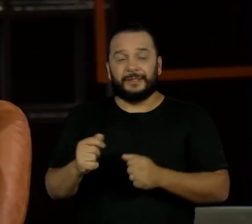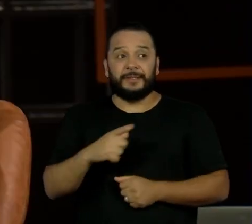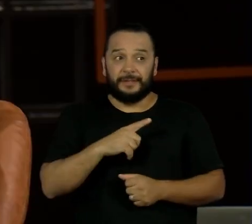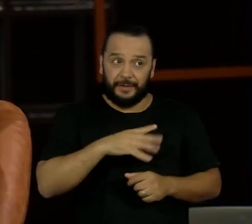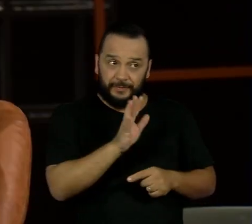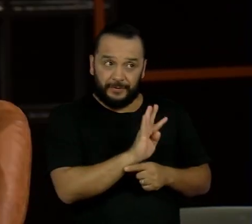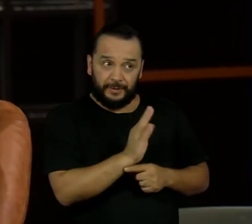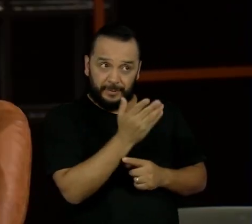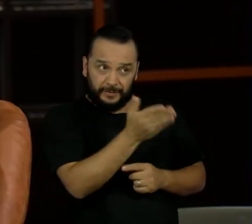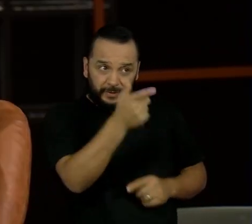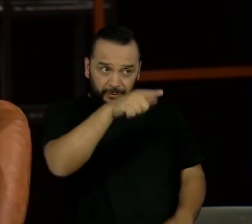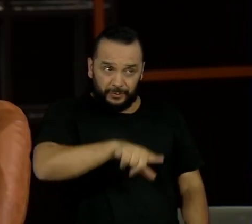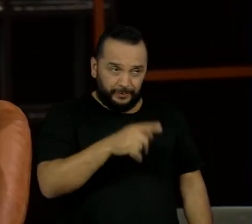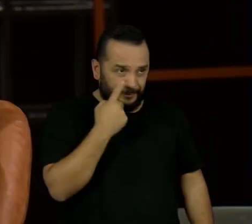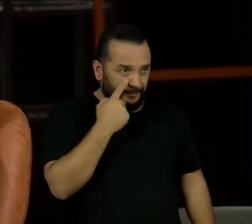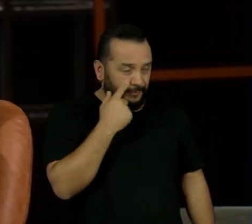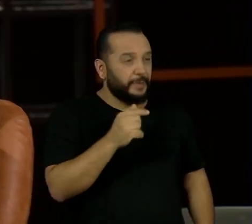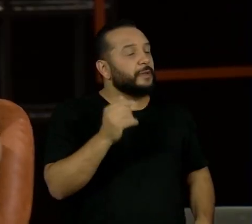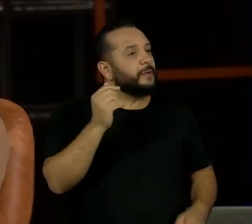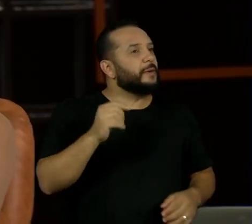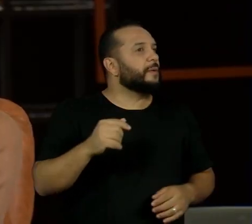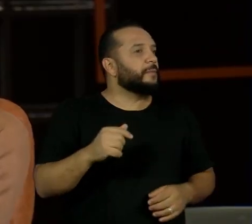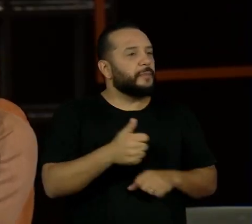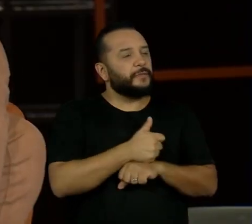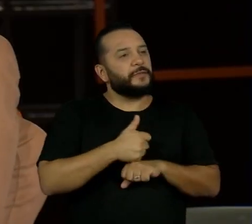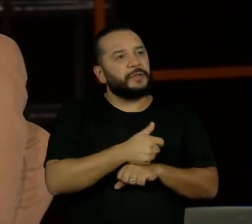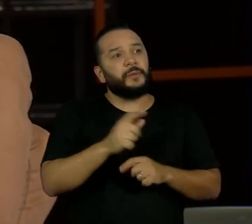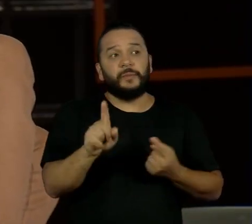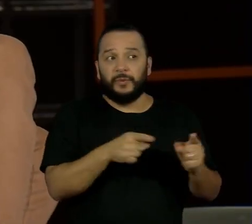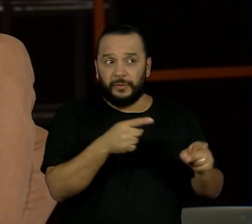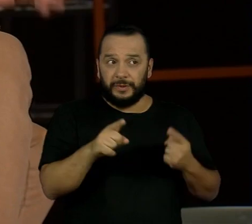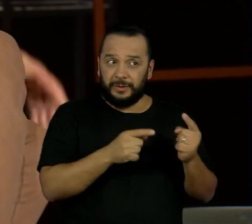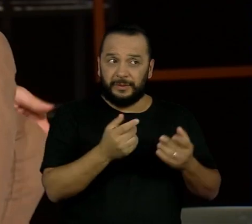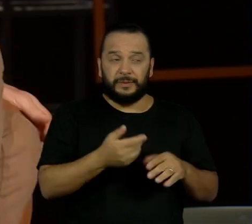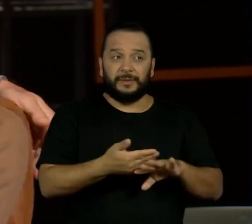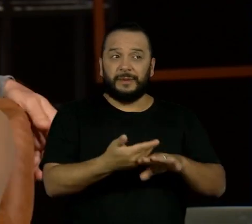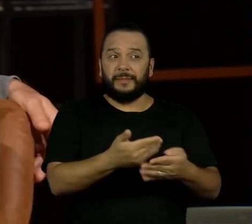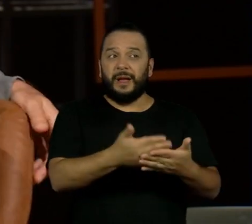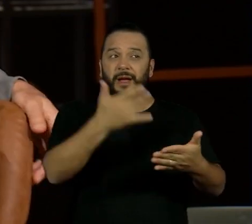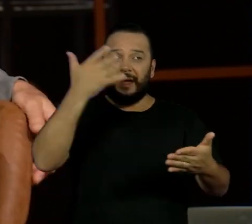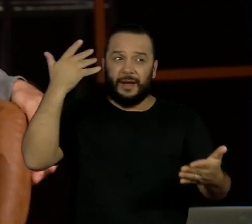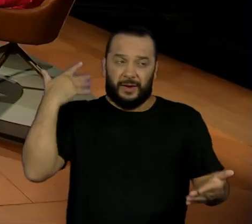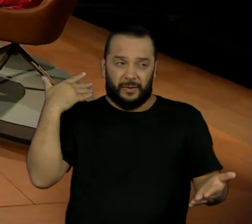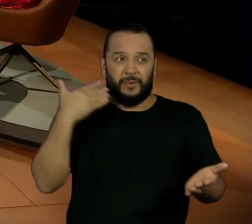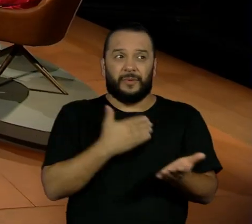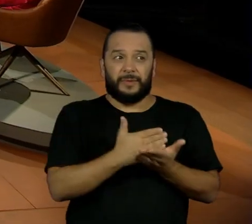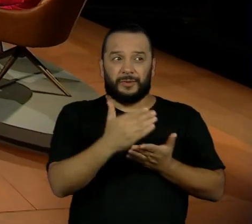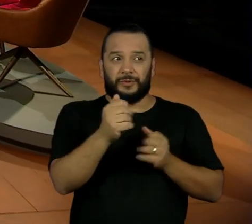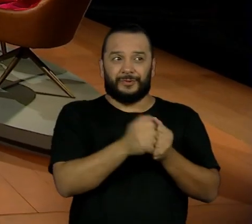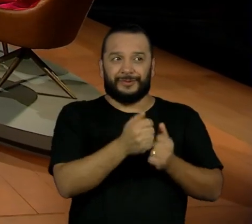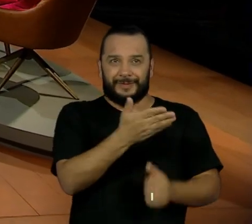depoimento para você, Paula, de um músico que esteve também lá no início da sua carreira. Deixa eu ver.